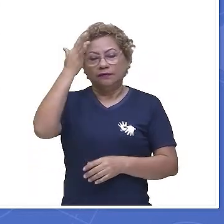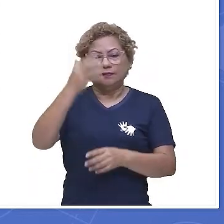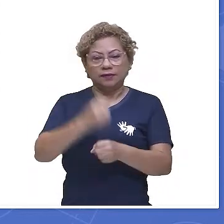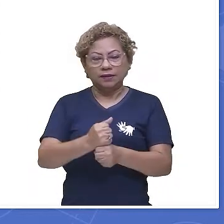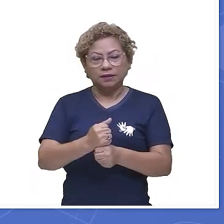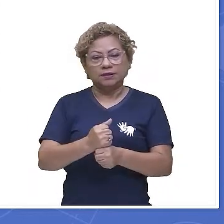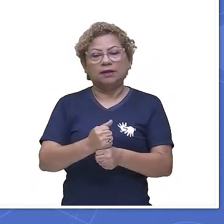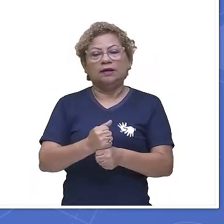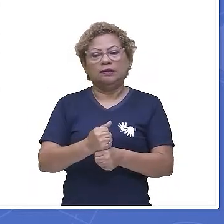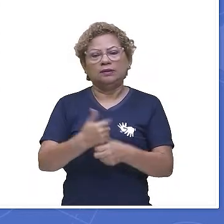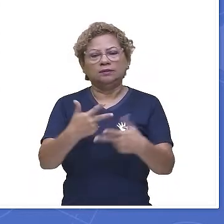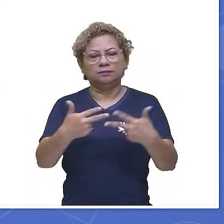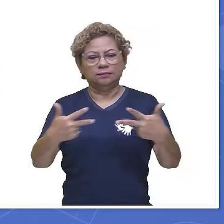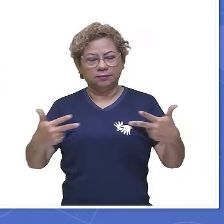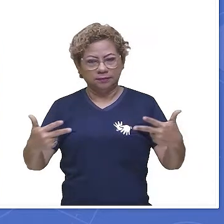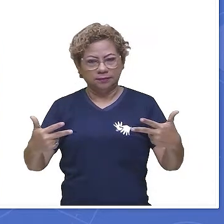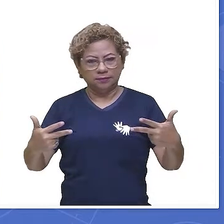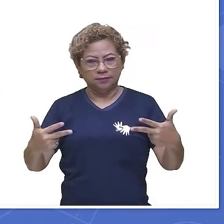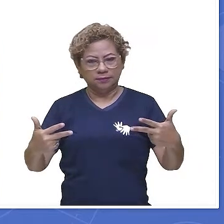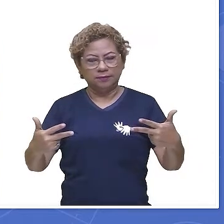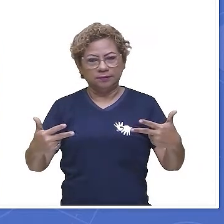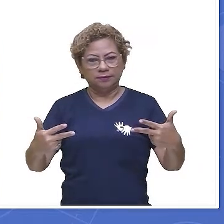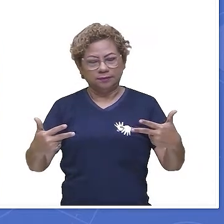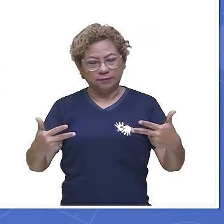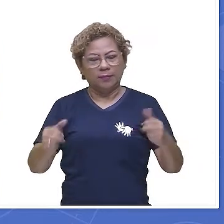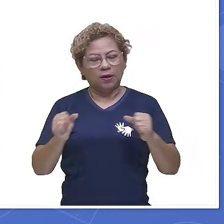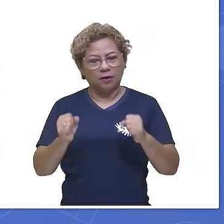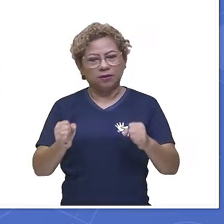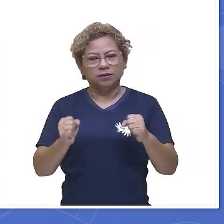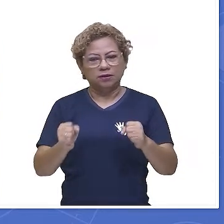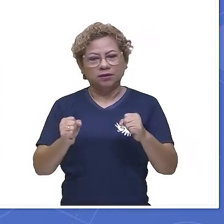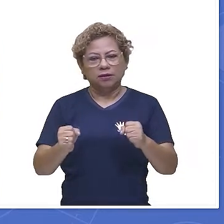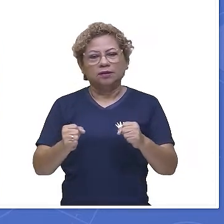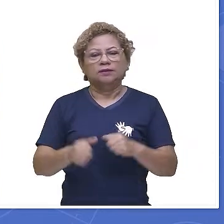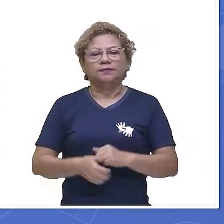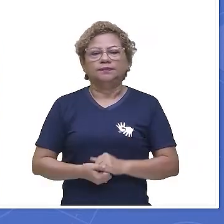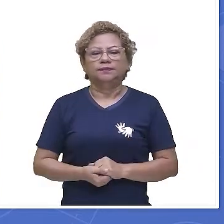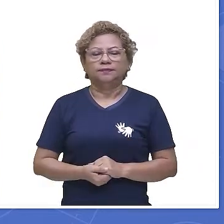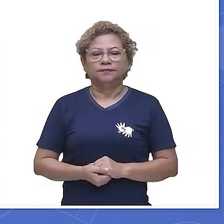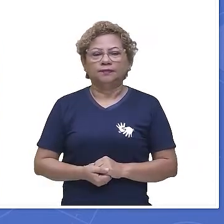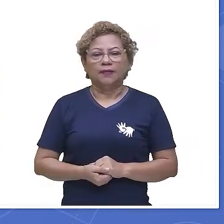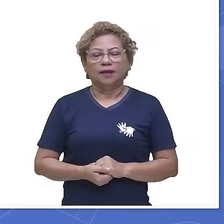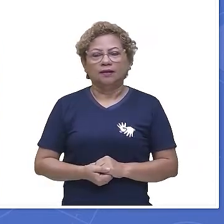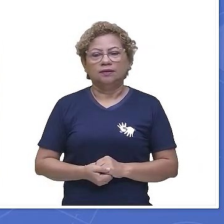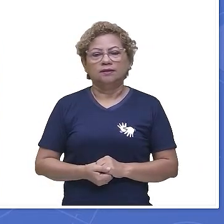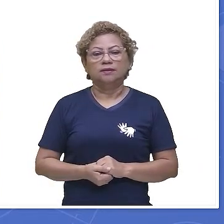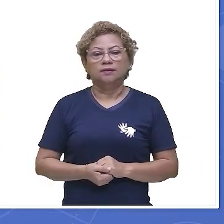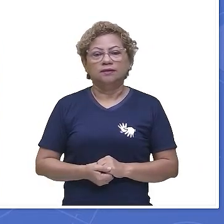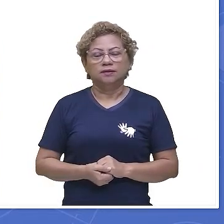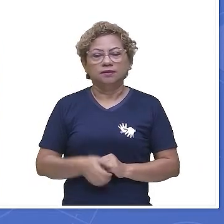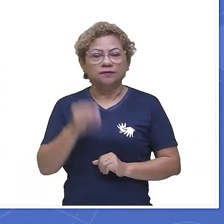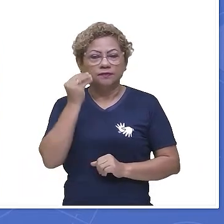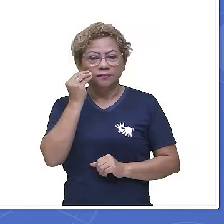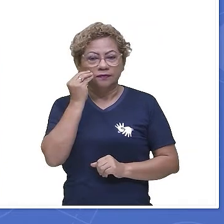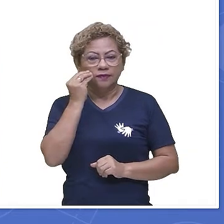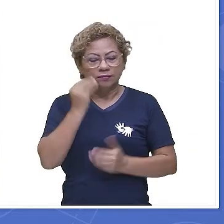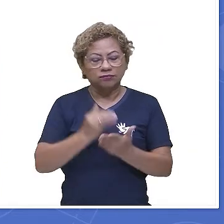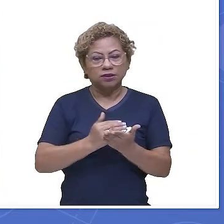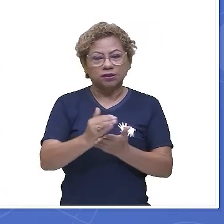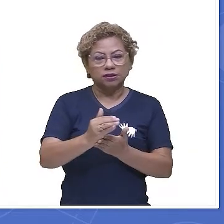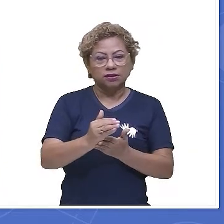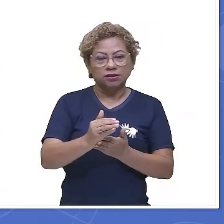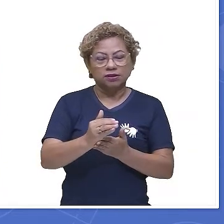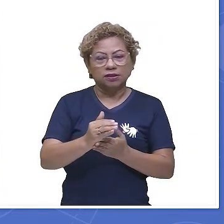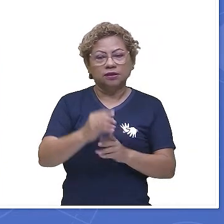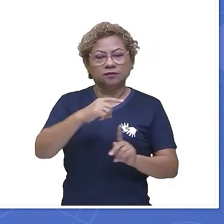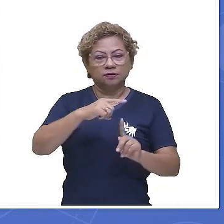dividida em segmentos, em partes. Então nós vamos começar a falar dos tipos de física, que